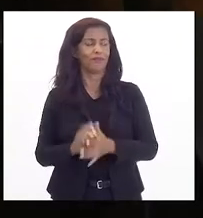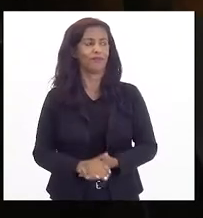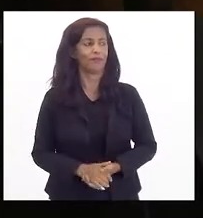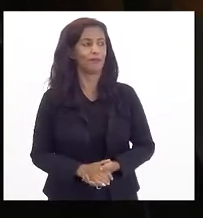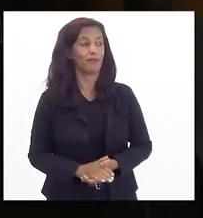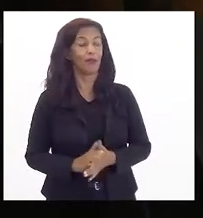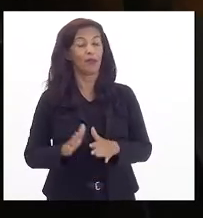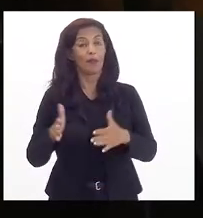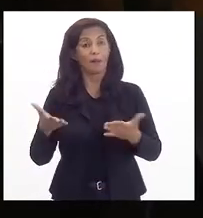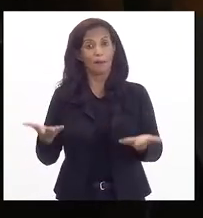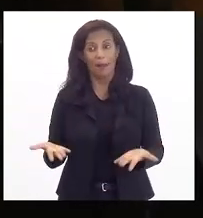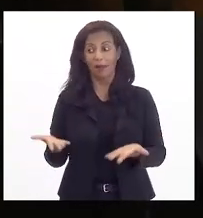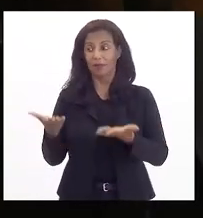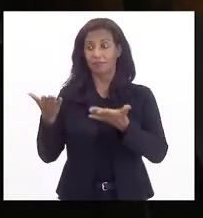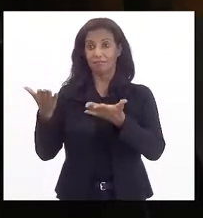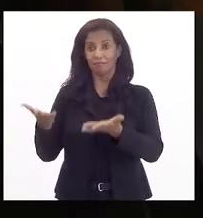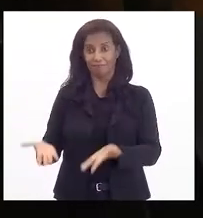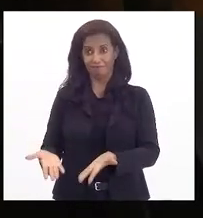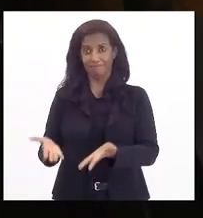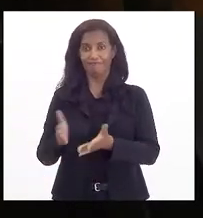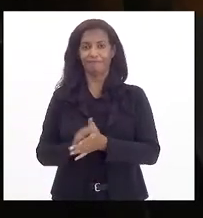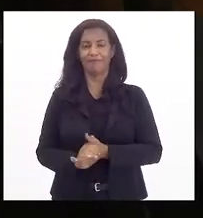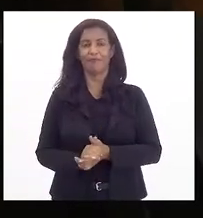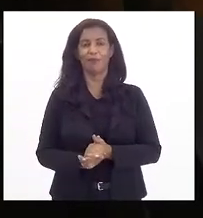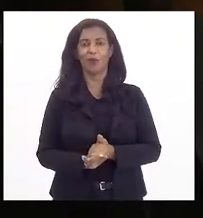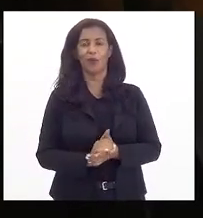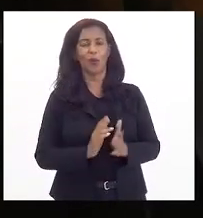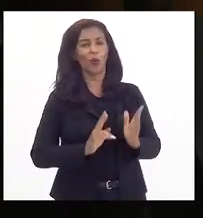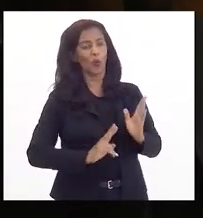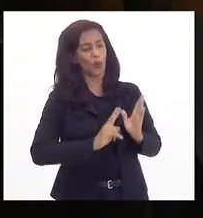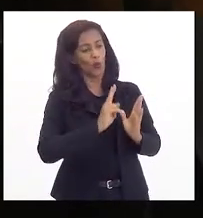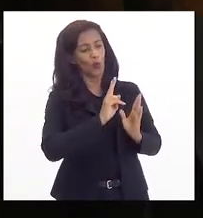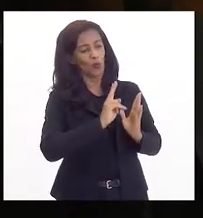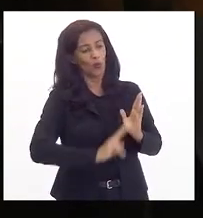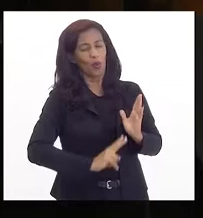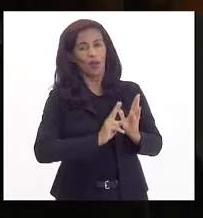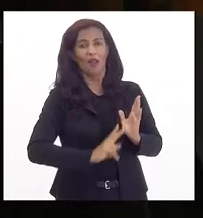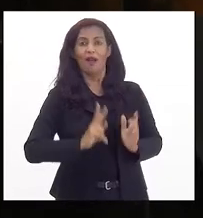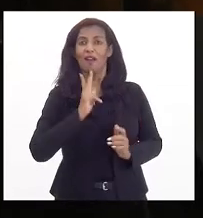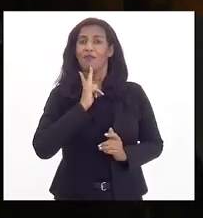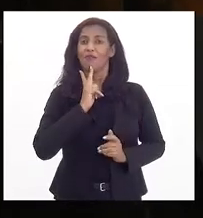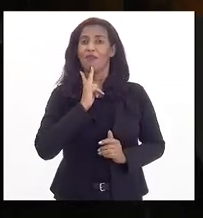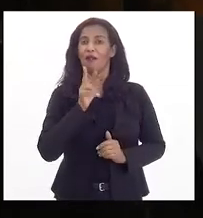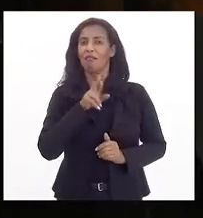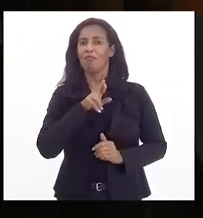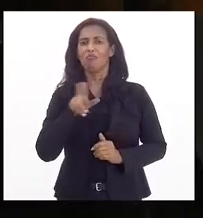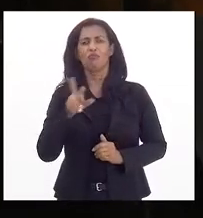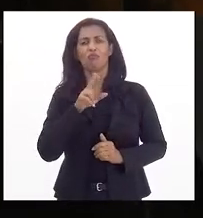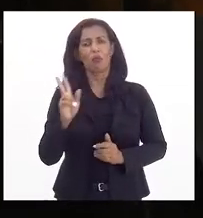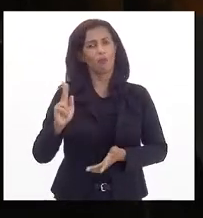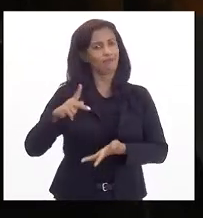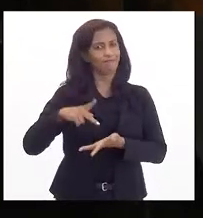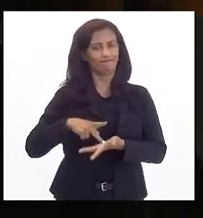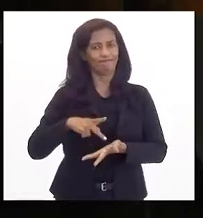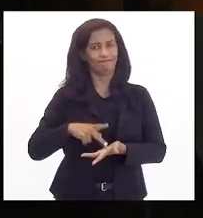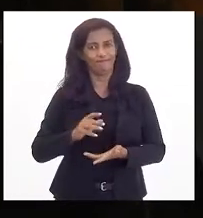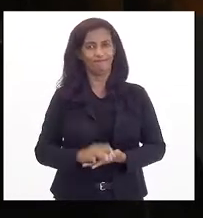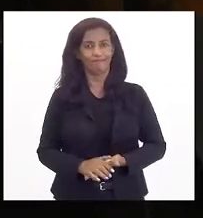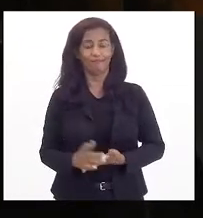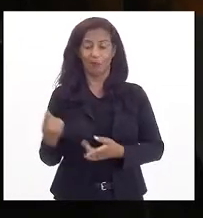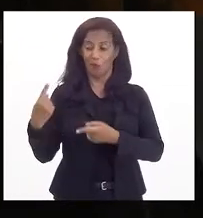até nisso o enredo da Petrobras não é verdadeiro, senhora Presidente,